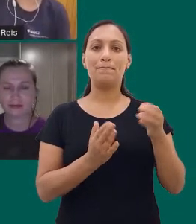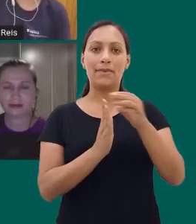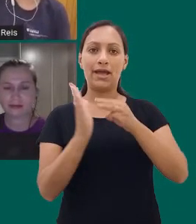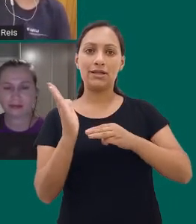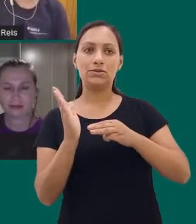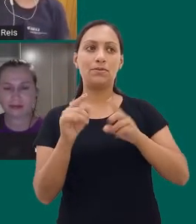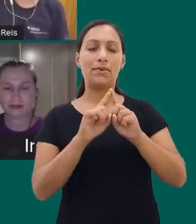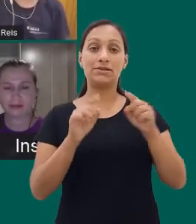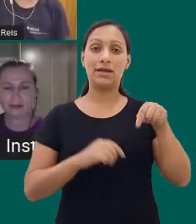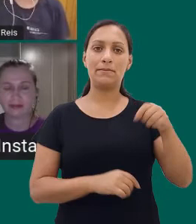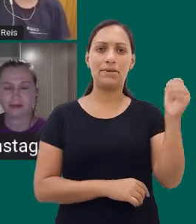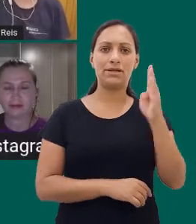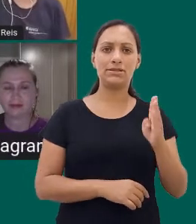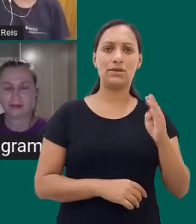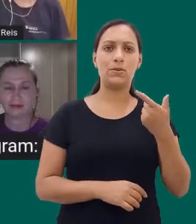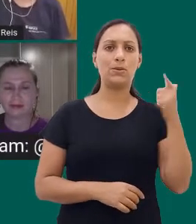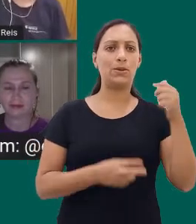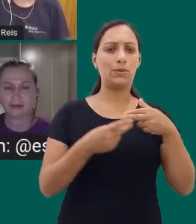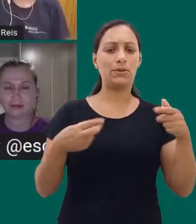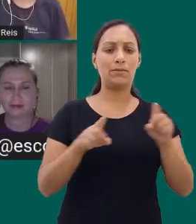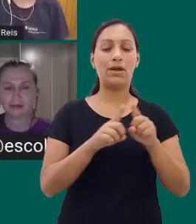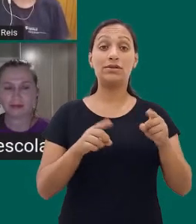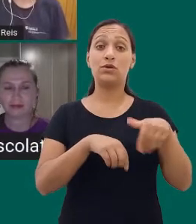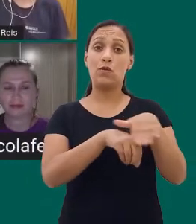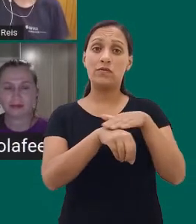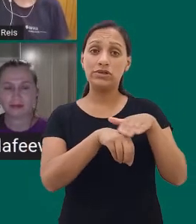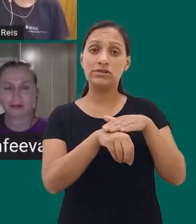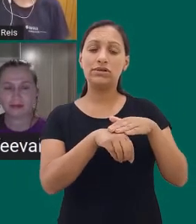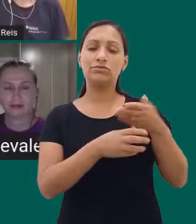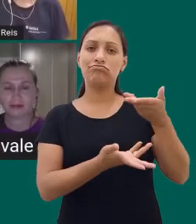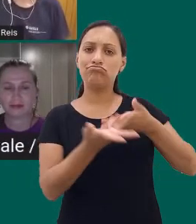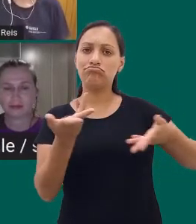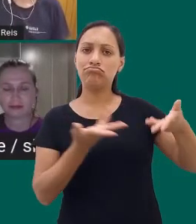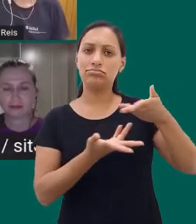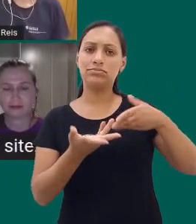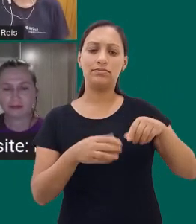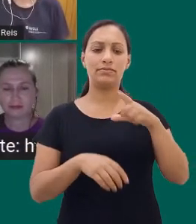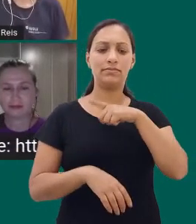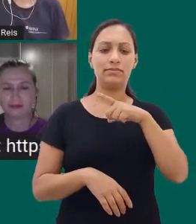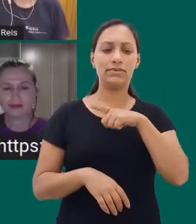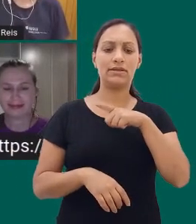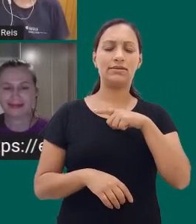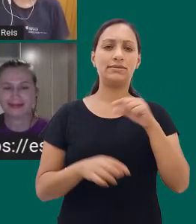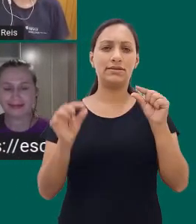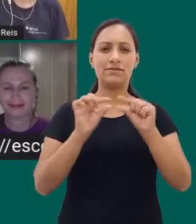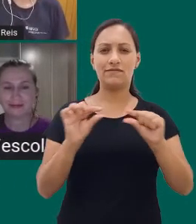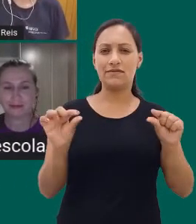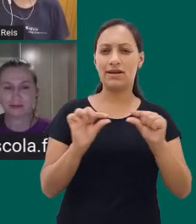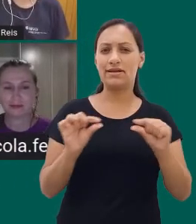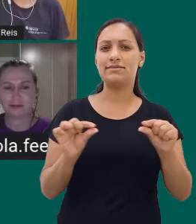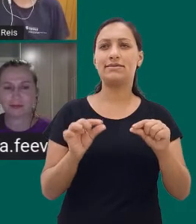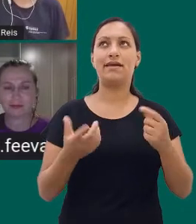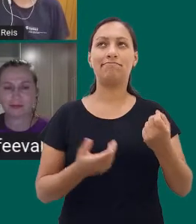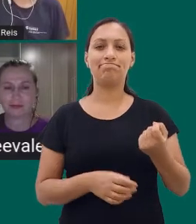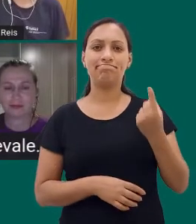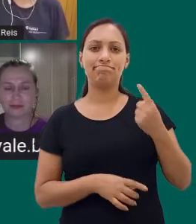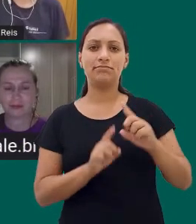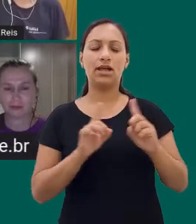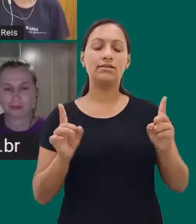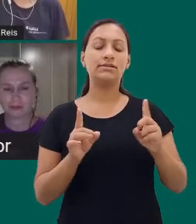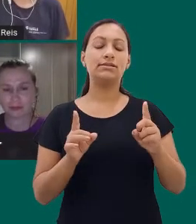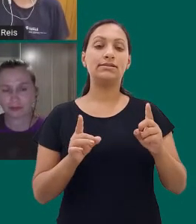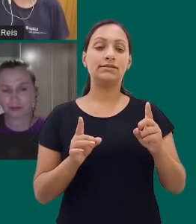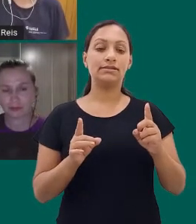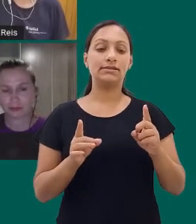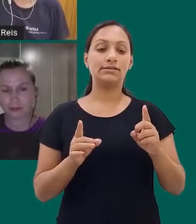mas a gente está ali, ó, com os caras conversando e fazendo, então sempre tem essas frasezinhas que são capciosas, né? E uma série de projetos,